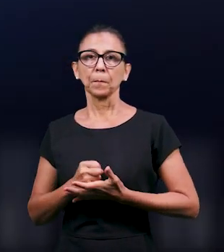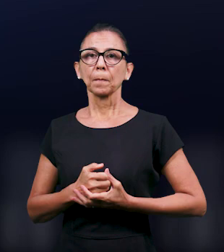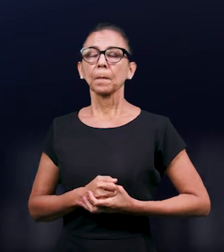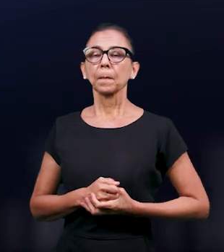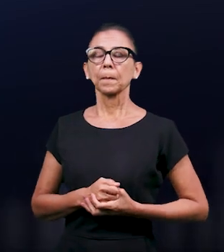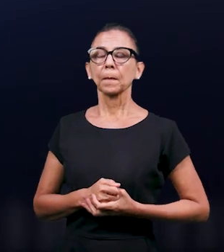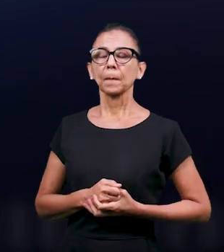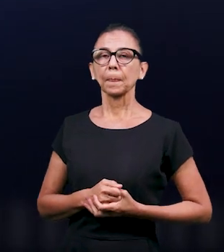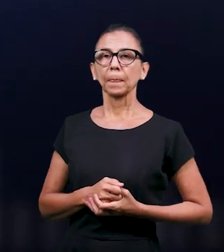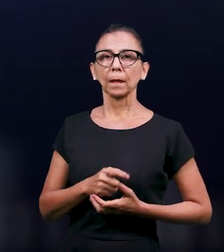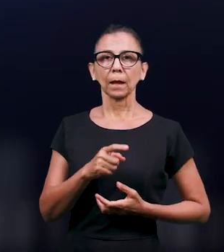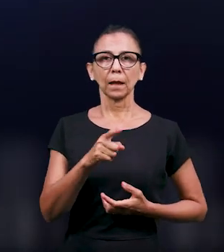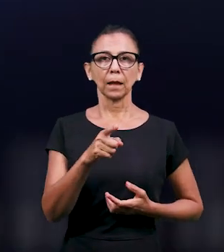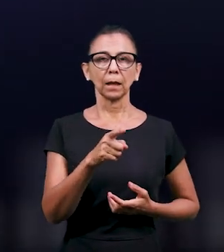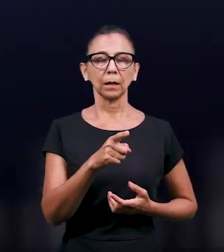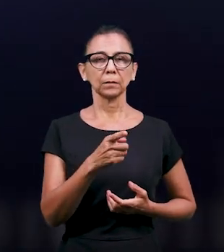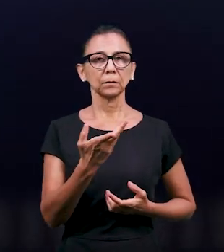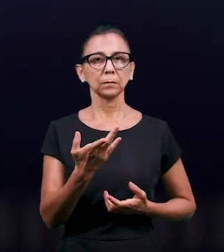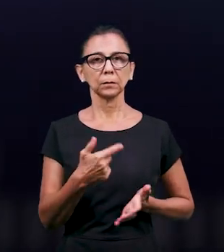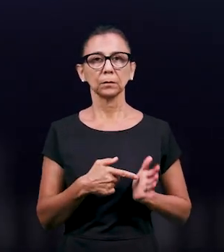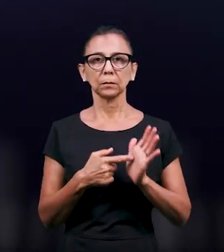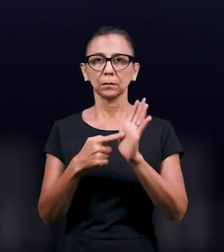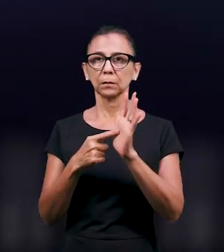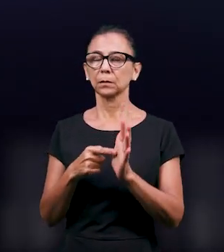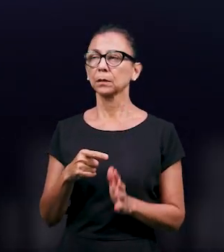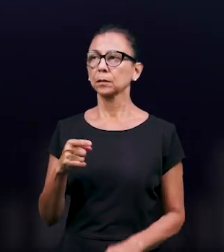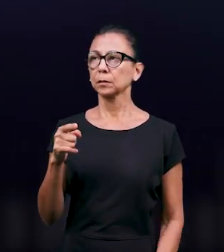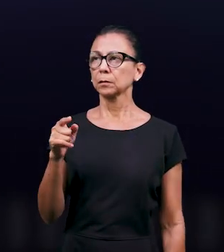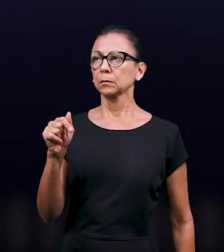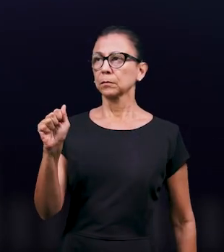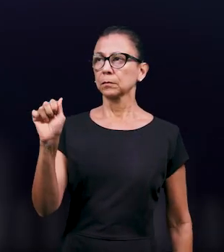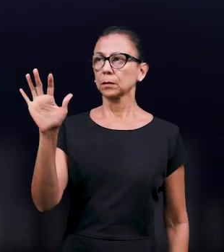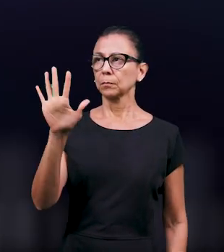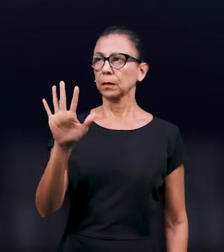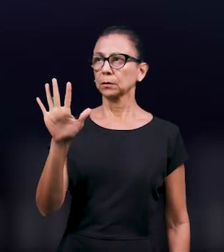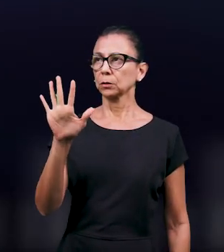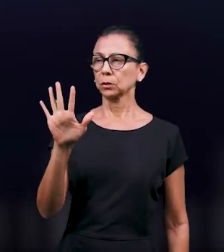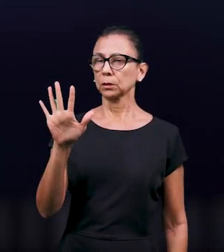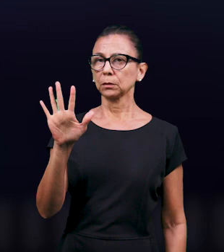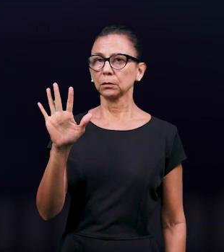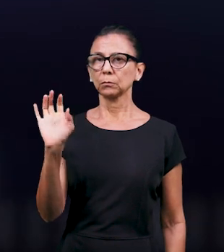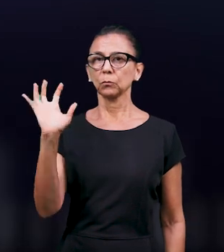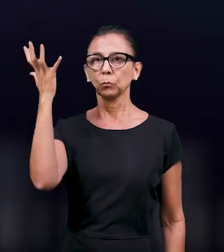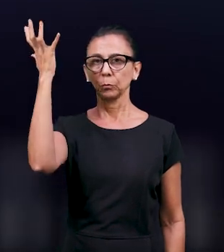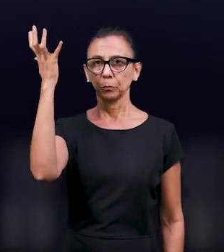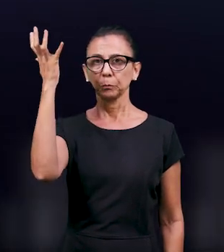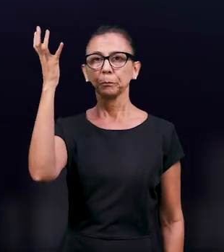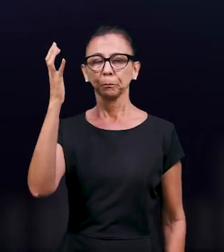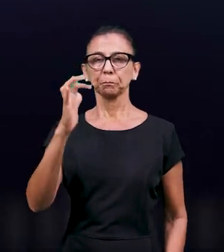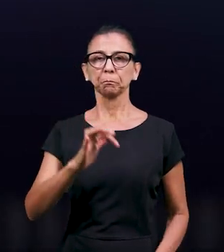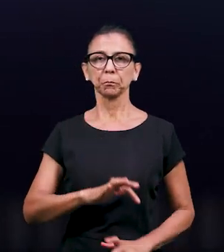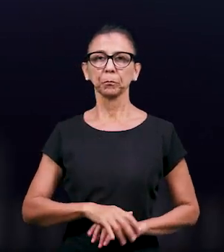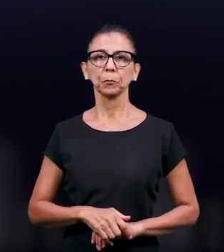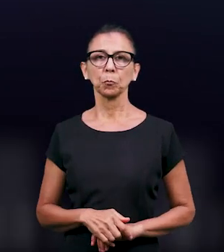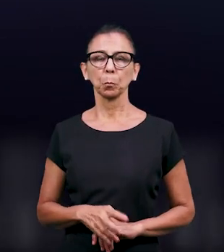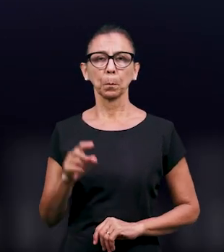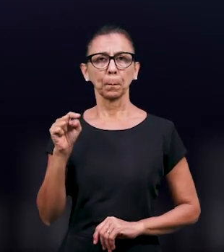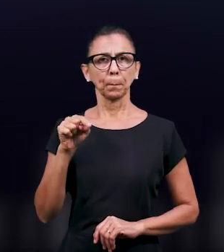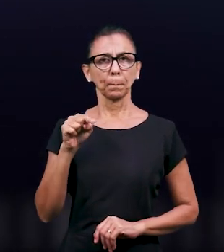Inclusive, a gente está mostrando agora, você que está nos assistindo está vendo, imagens de um